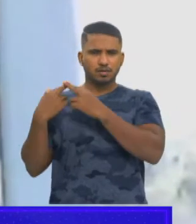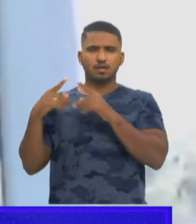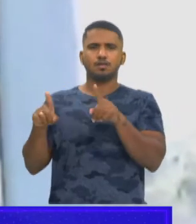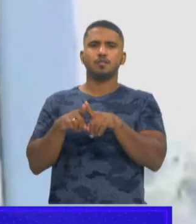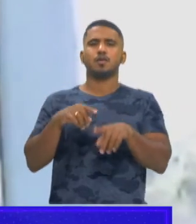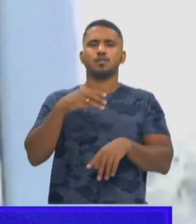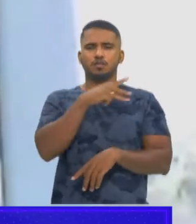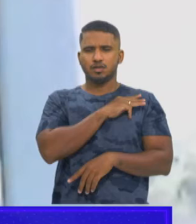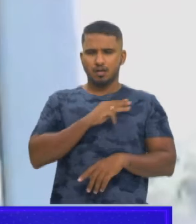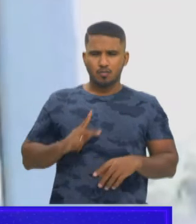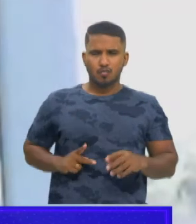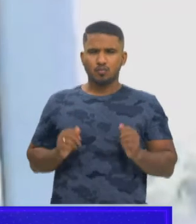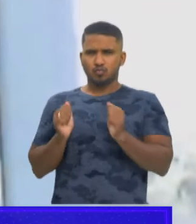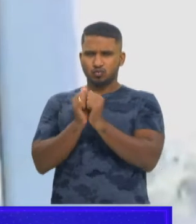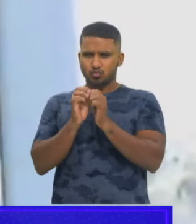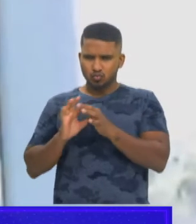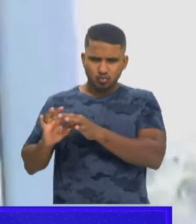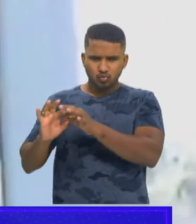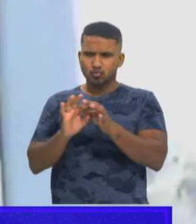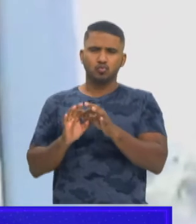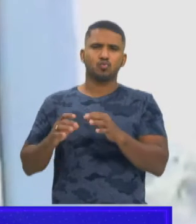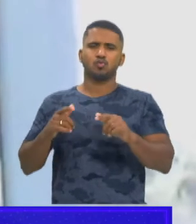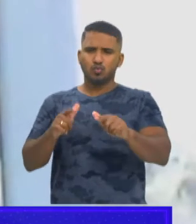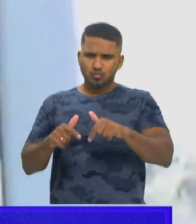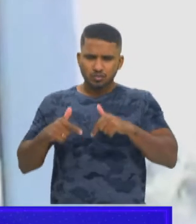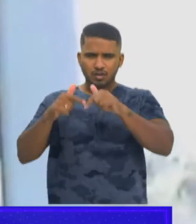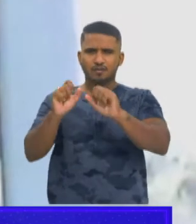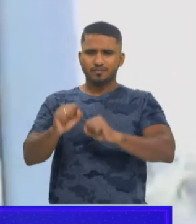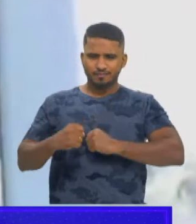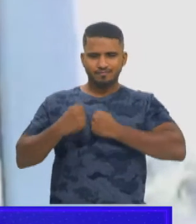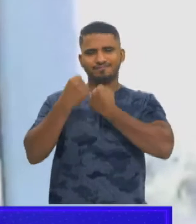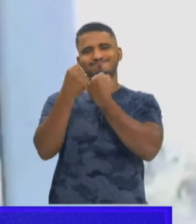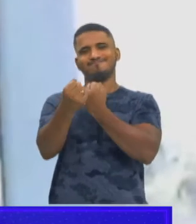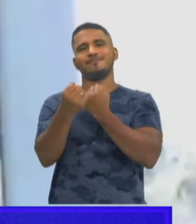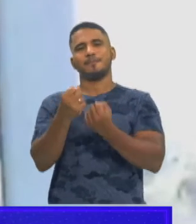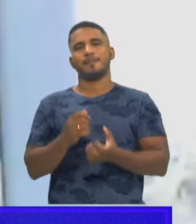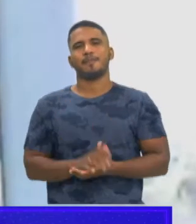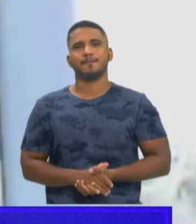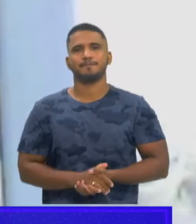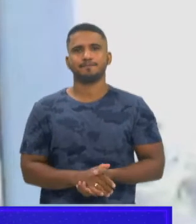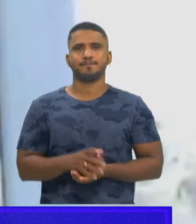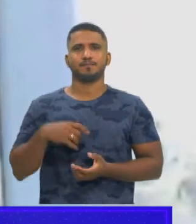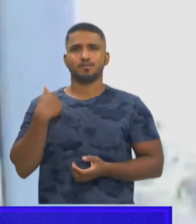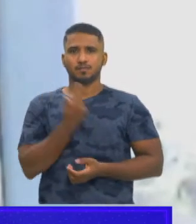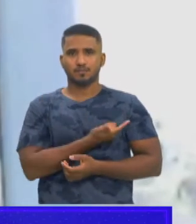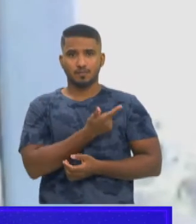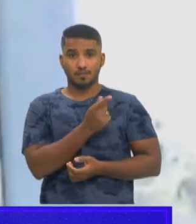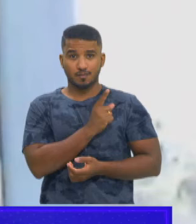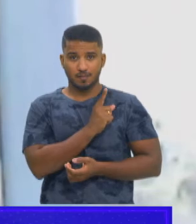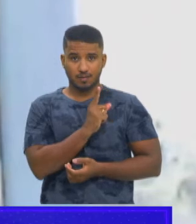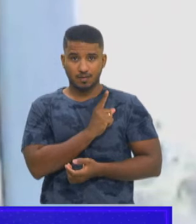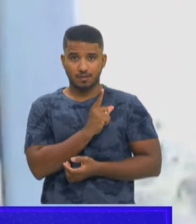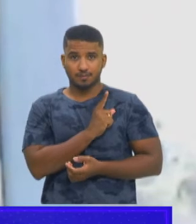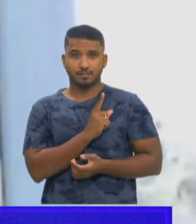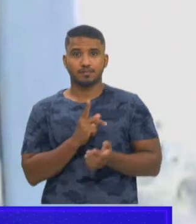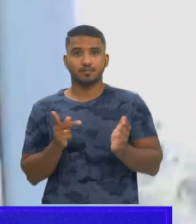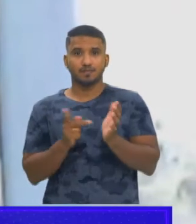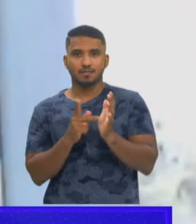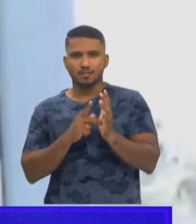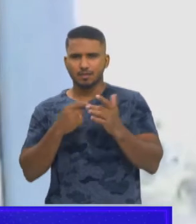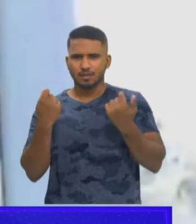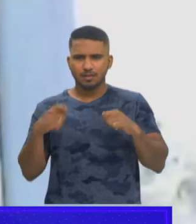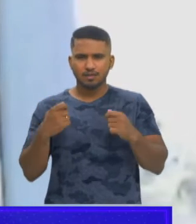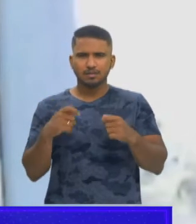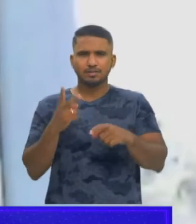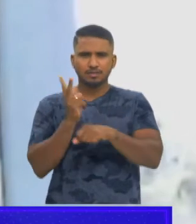de Defesa do Direito das Pessoas com Deficiência da OAB Piauí e Ministério Público. Então, nós atuamos, na verdade, em conjunto. Nós somos defensores